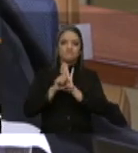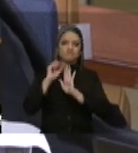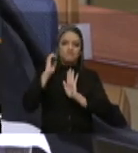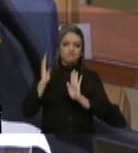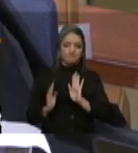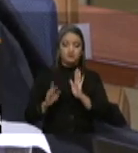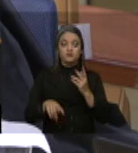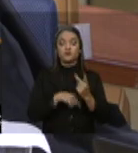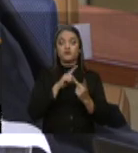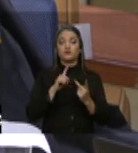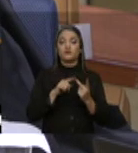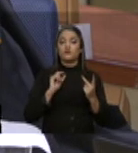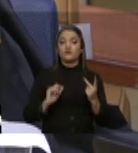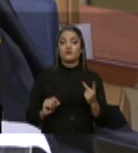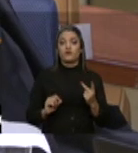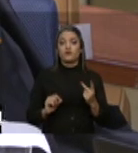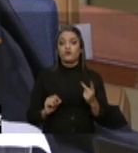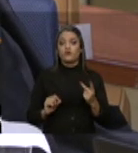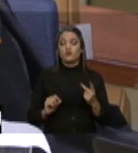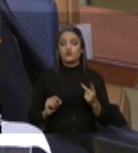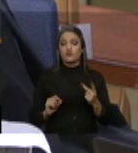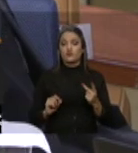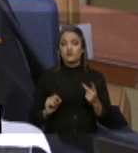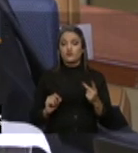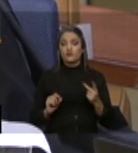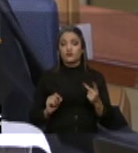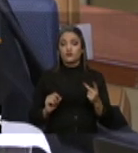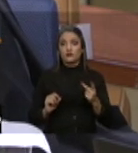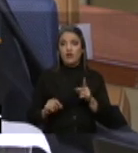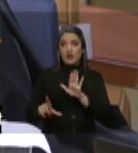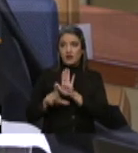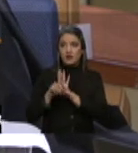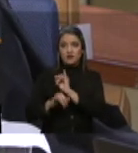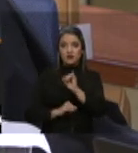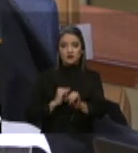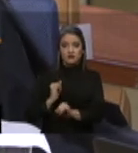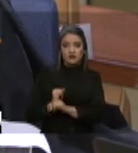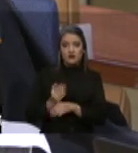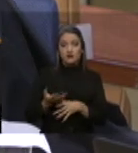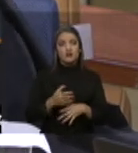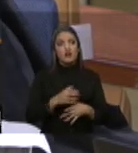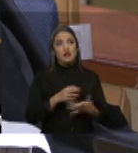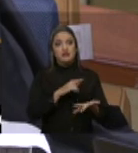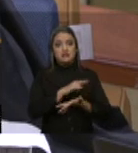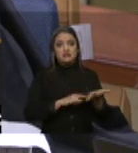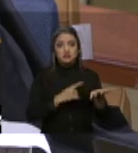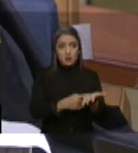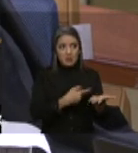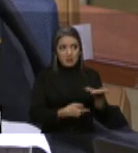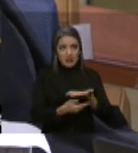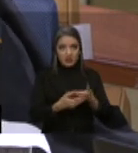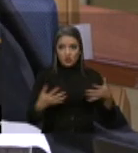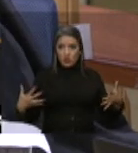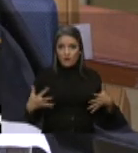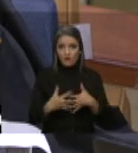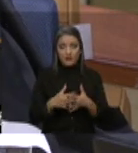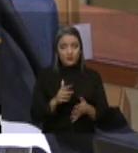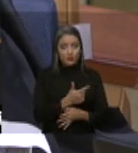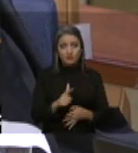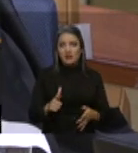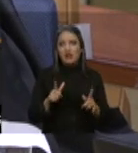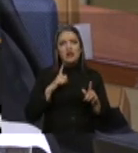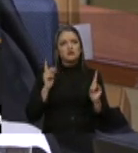que não há conflito especialmente com a lei do Marco civil da internet e em decorrência disso dessa